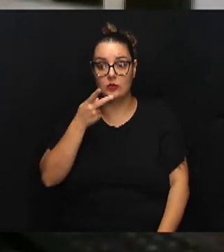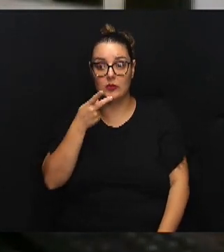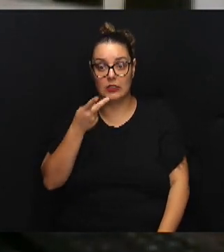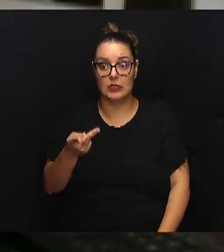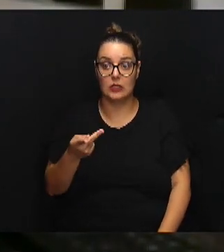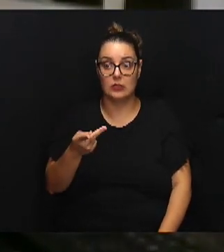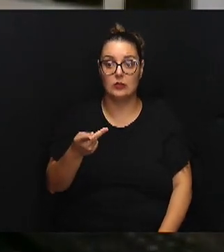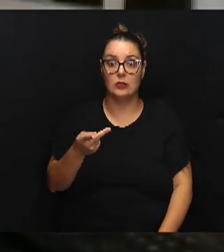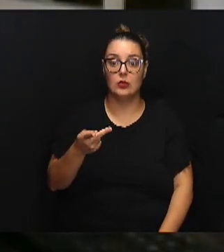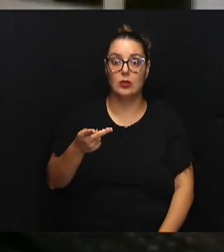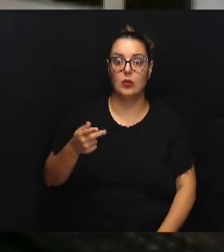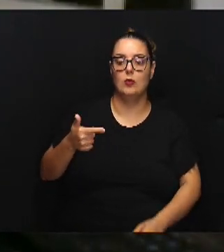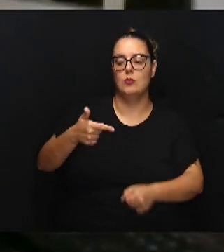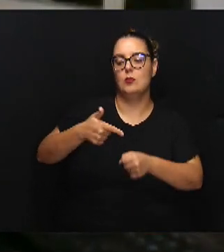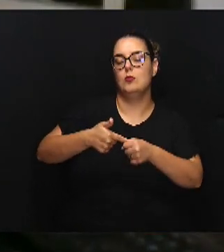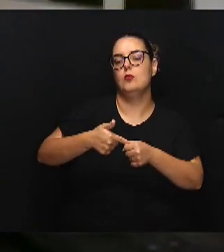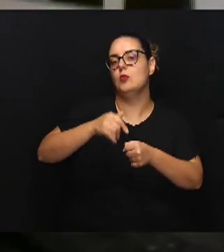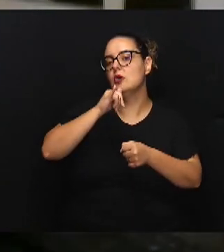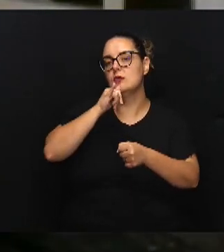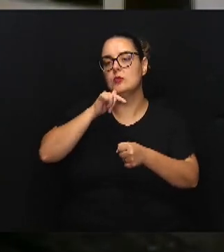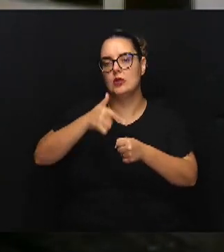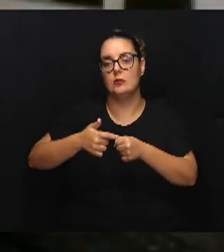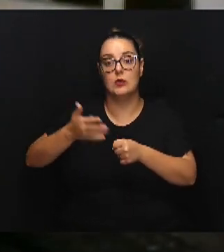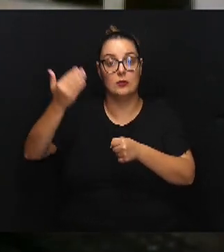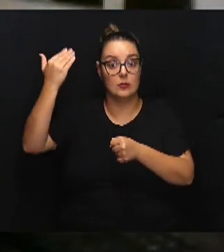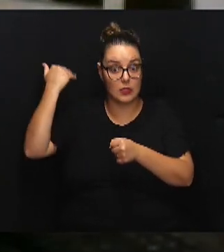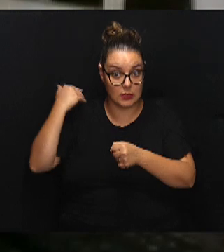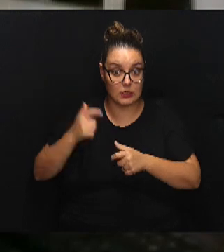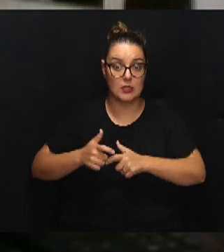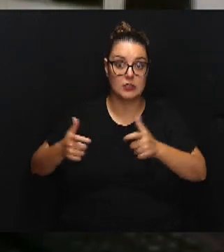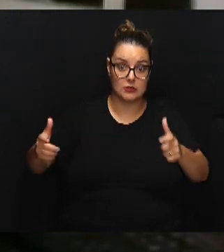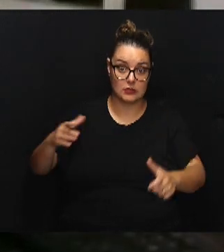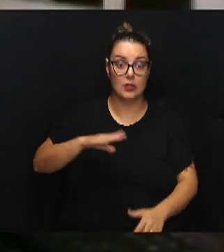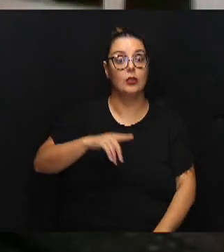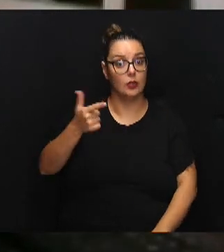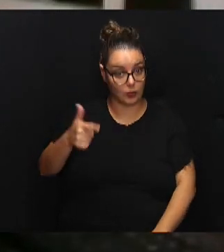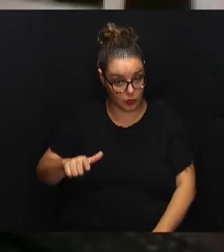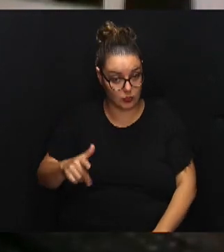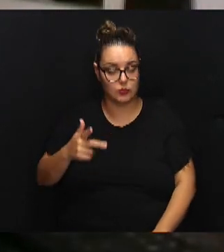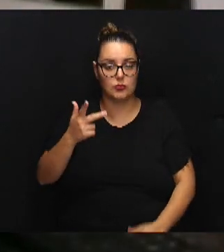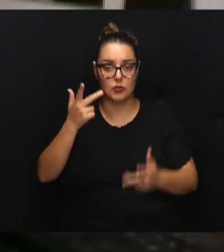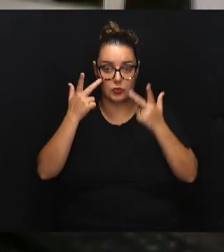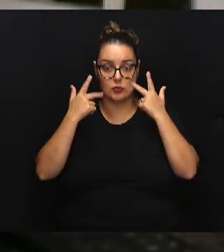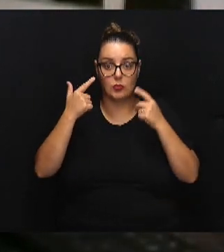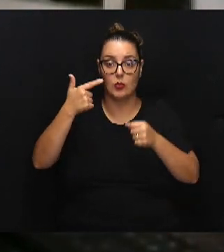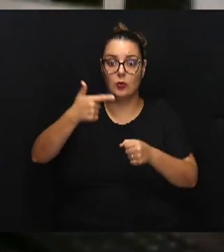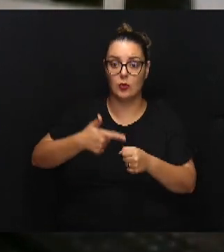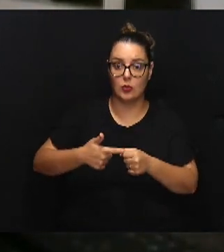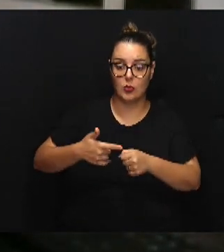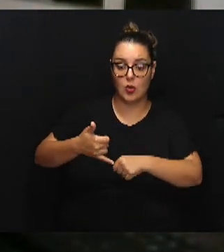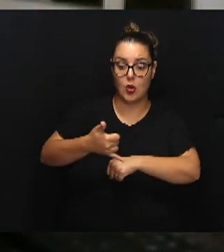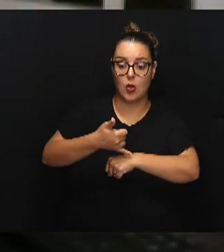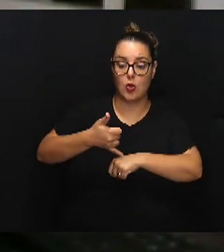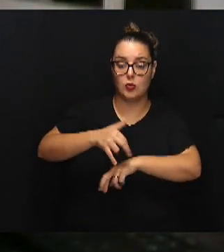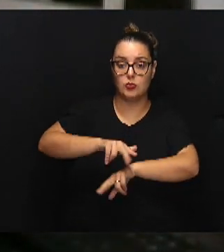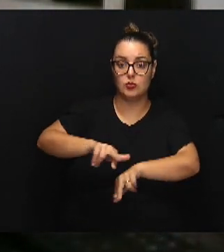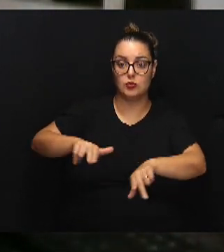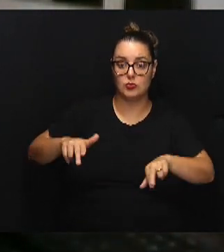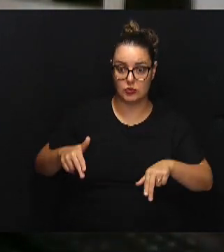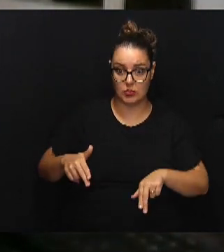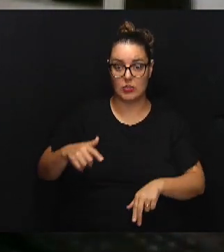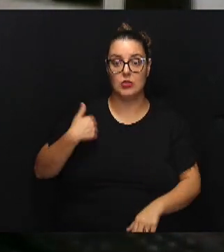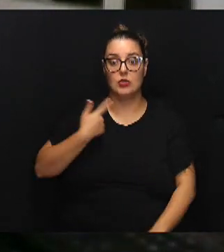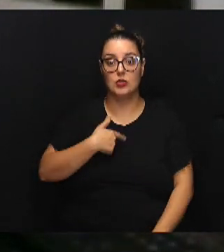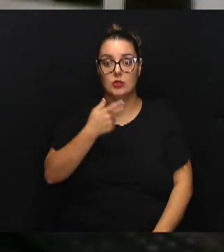oriundas de postos de combustível, que foi muito comum nas grandes cidades, e é comum ainda, né? Nós estamos falando de óleos, que são que a gente diz que